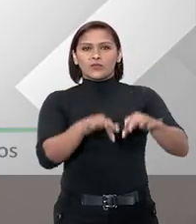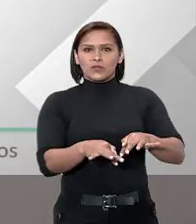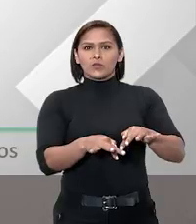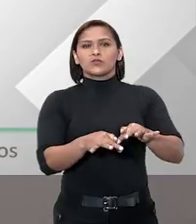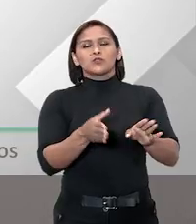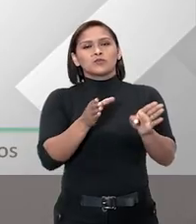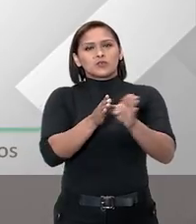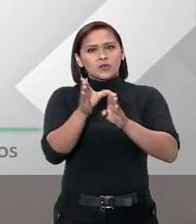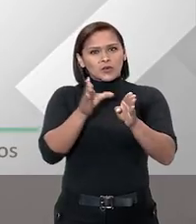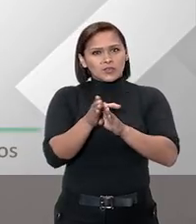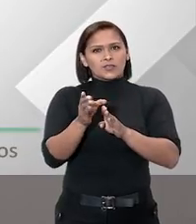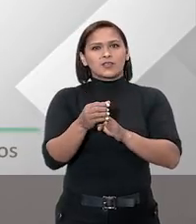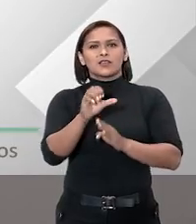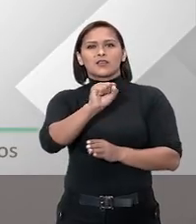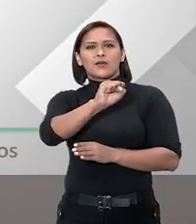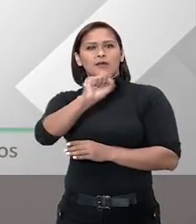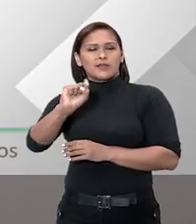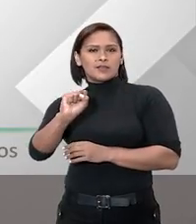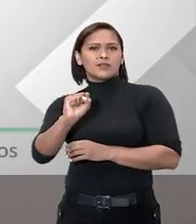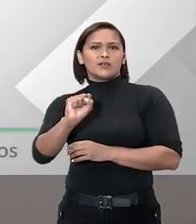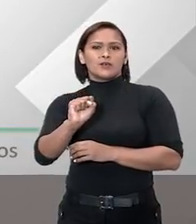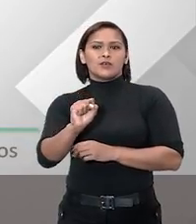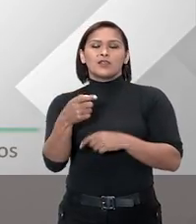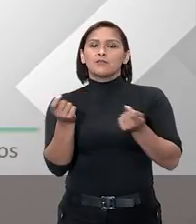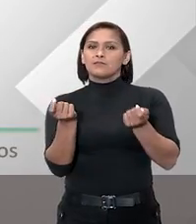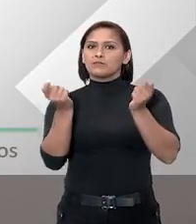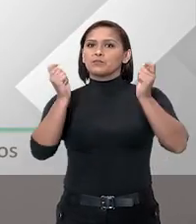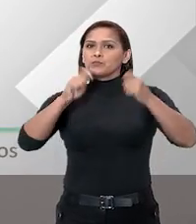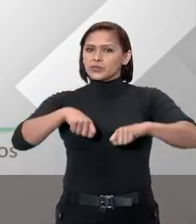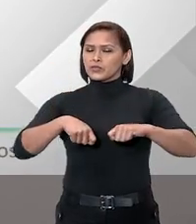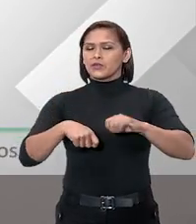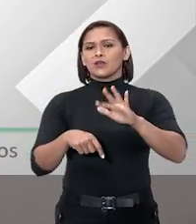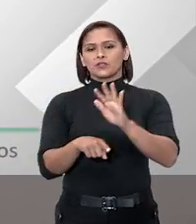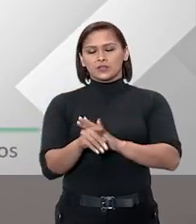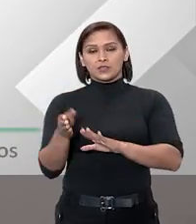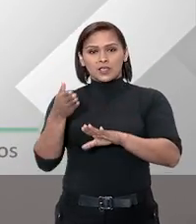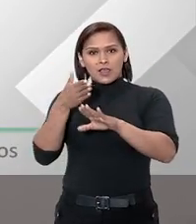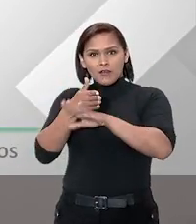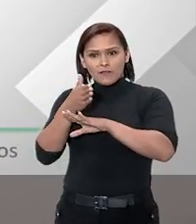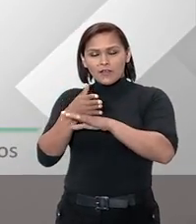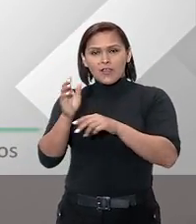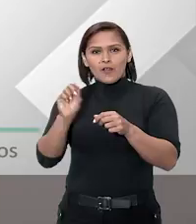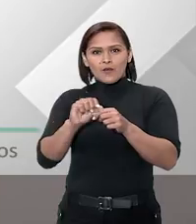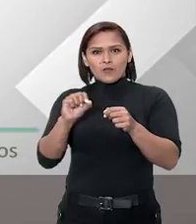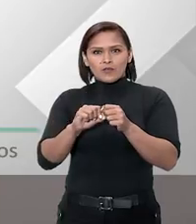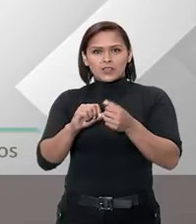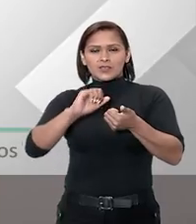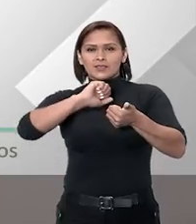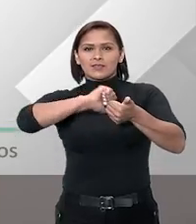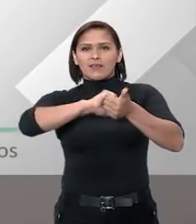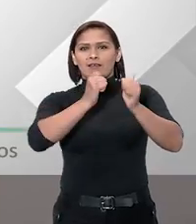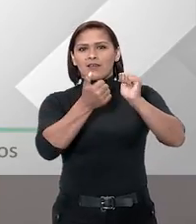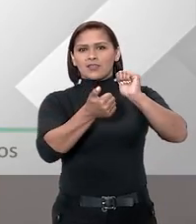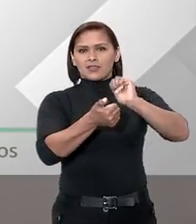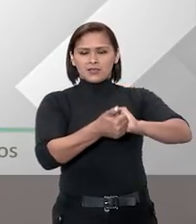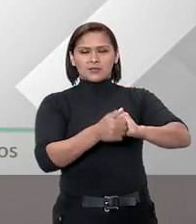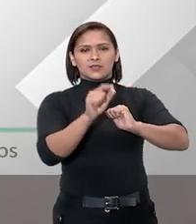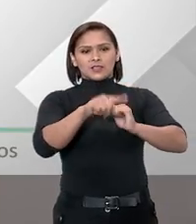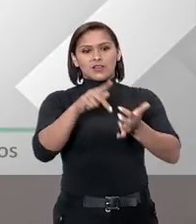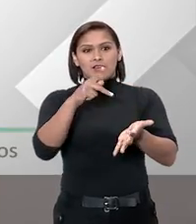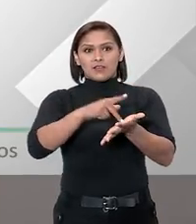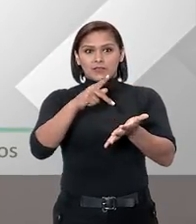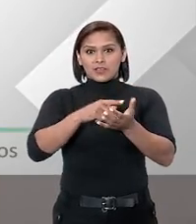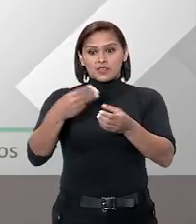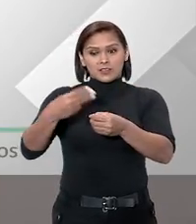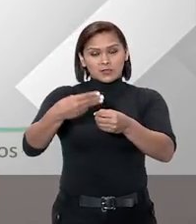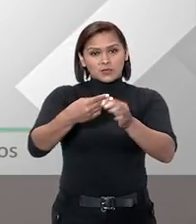última recomendação, que é a no 88, permitiu que nós possamos, então, fazer adequações à